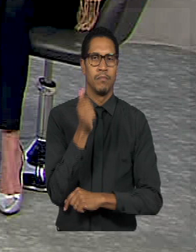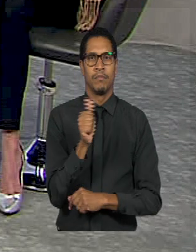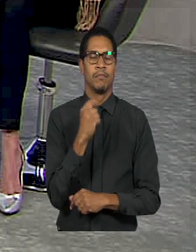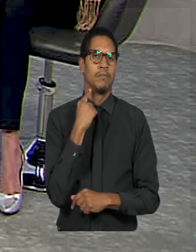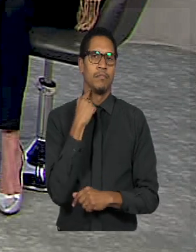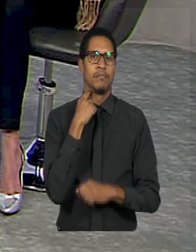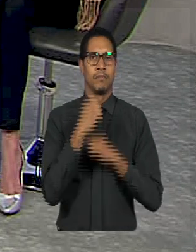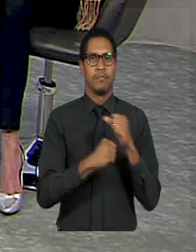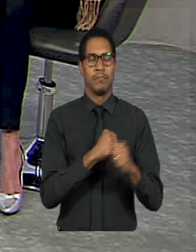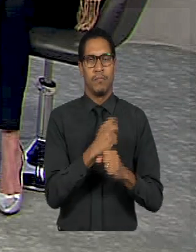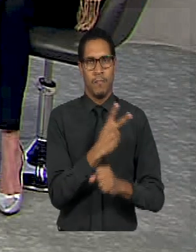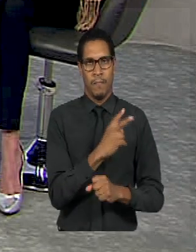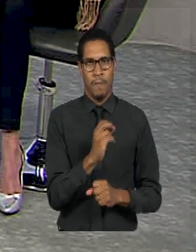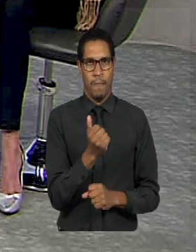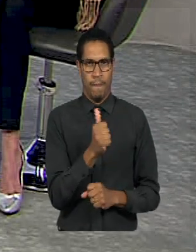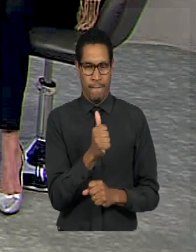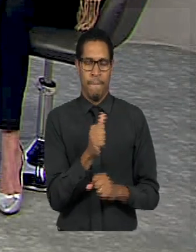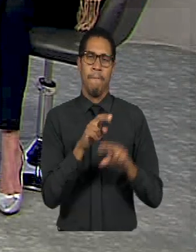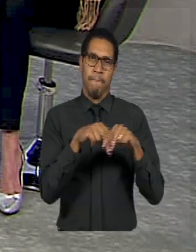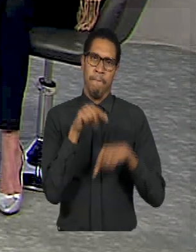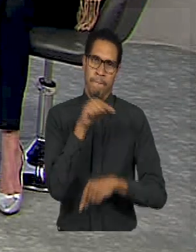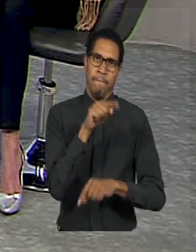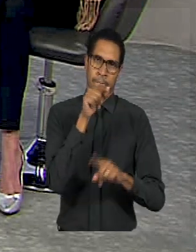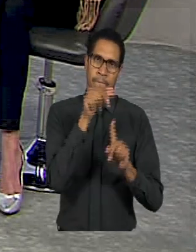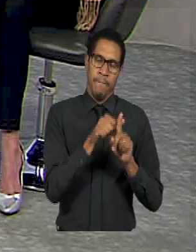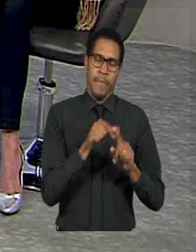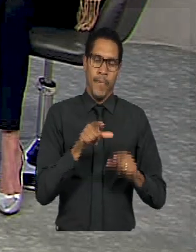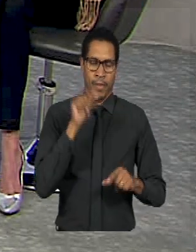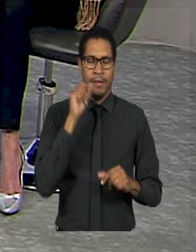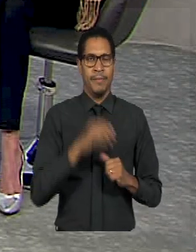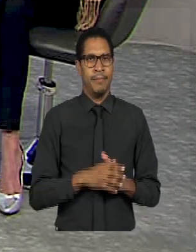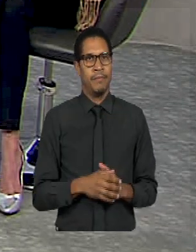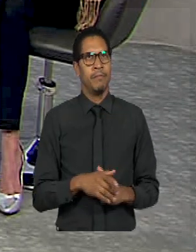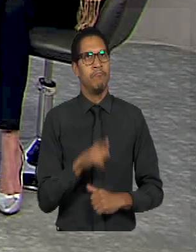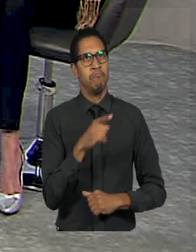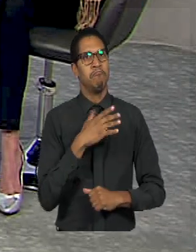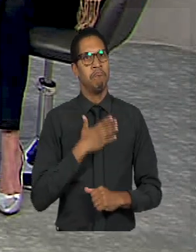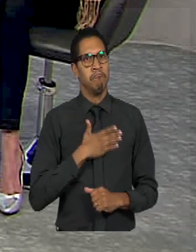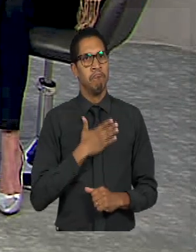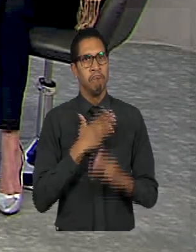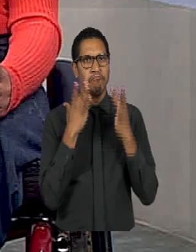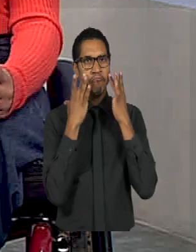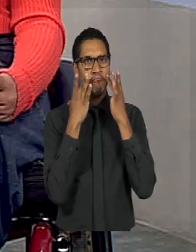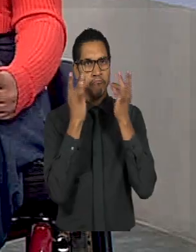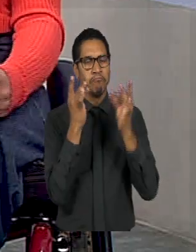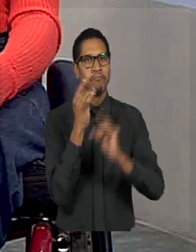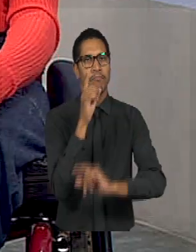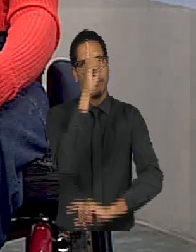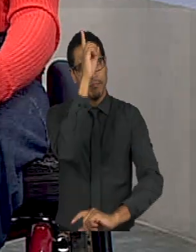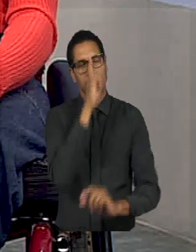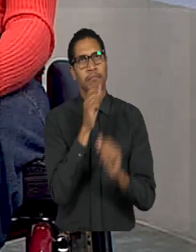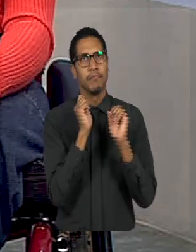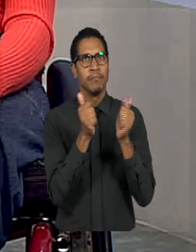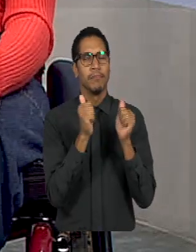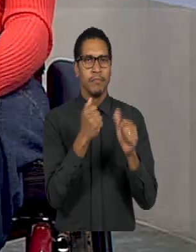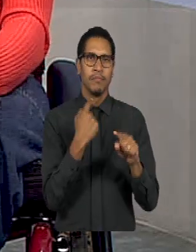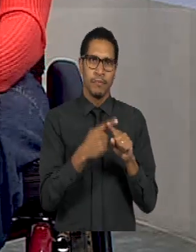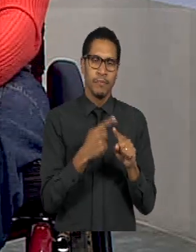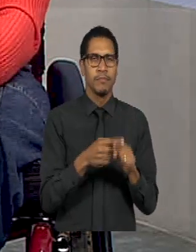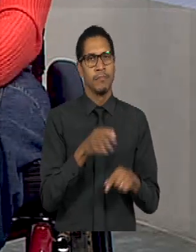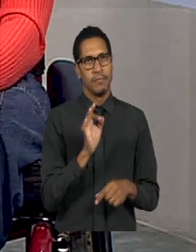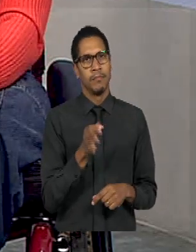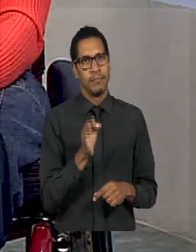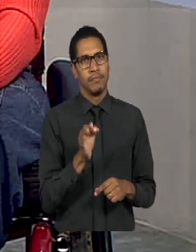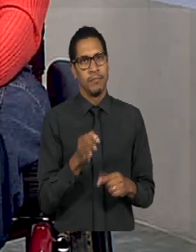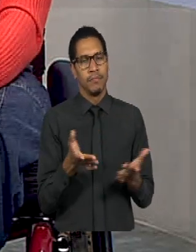de 2011, por isso que foi maio. Eu gostei desse negócio do amarelo. Sensacional, porque o amarelo realmente